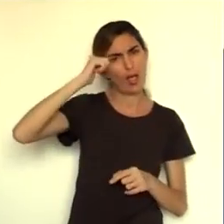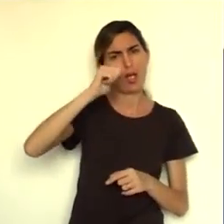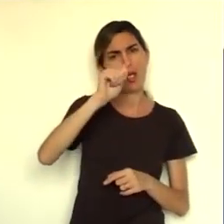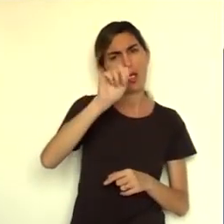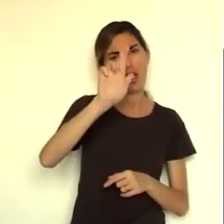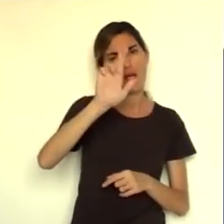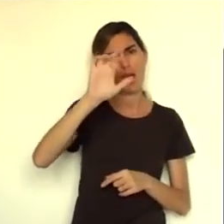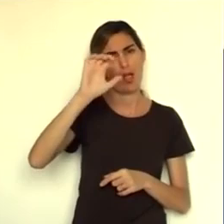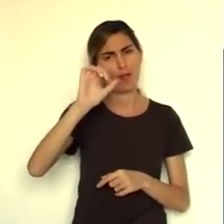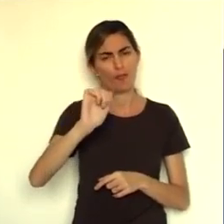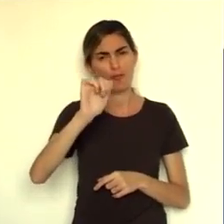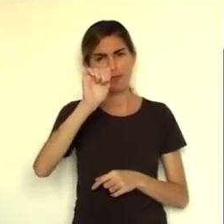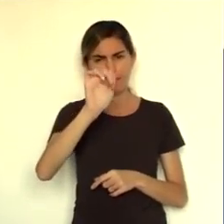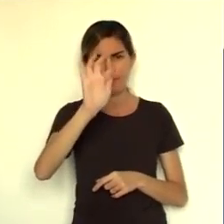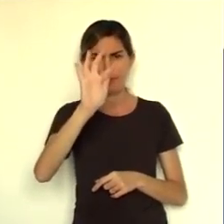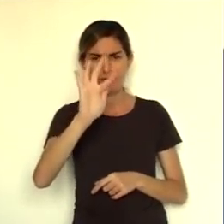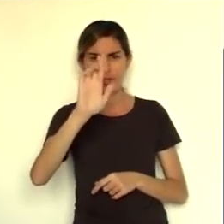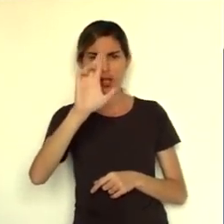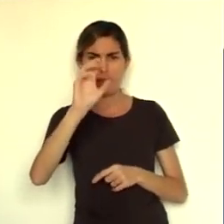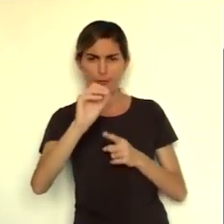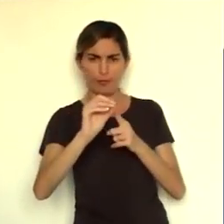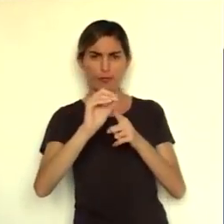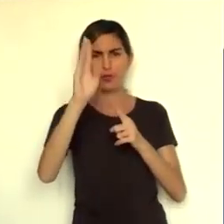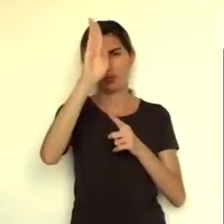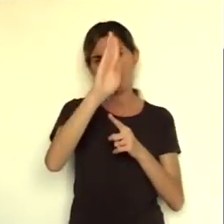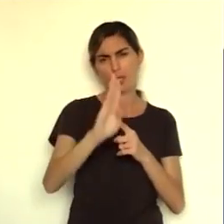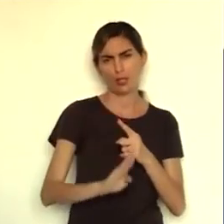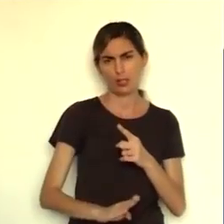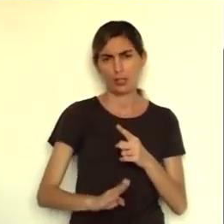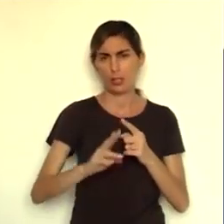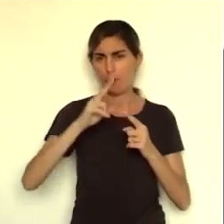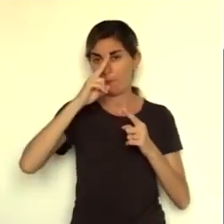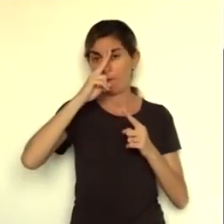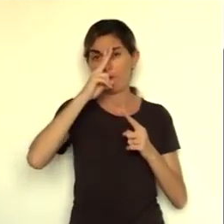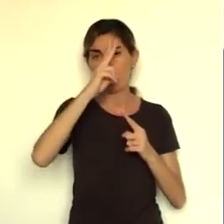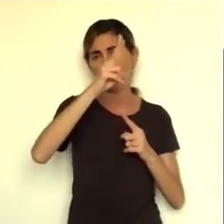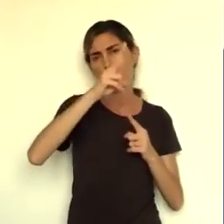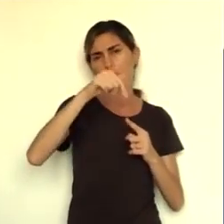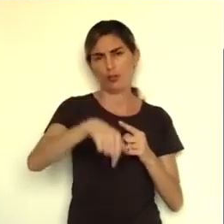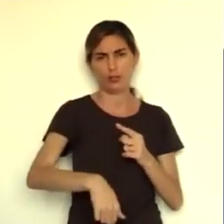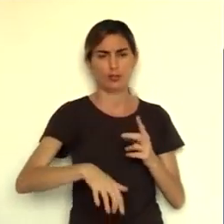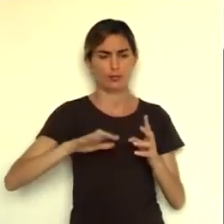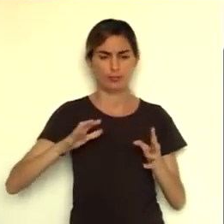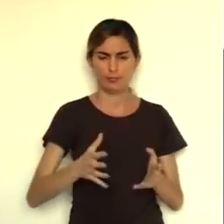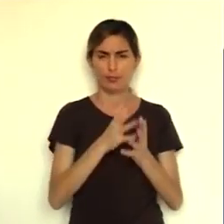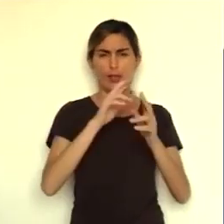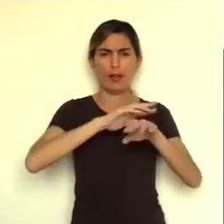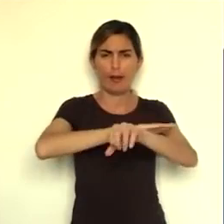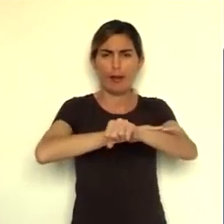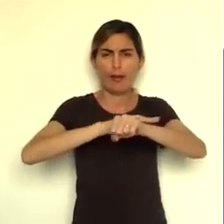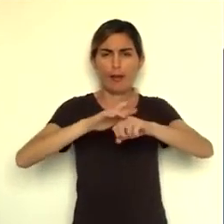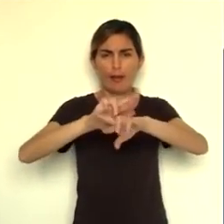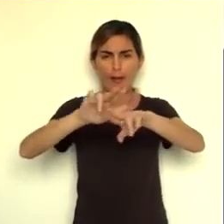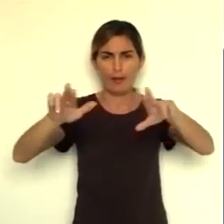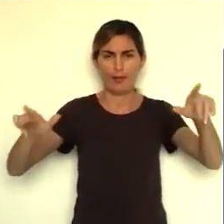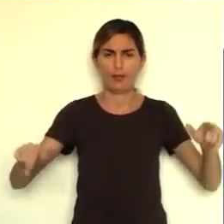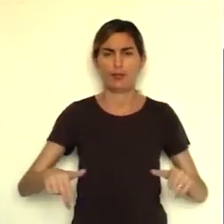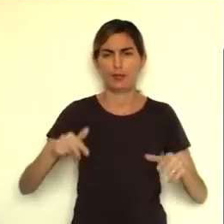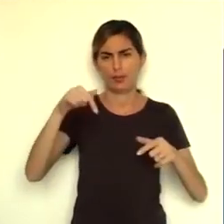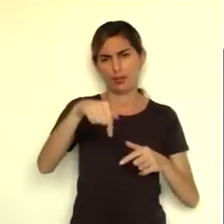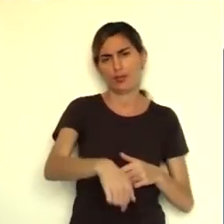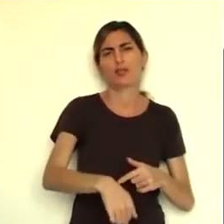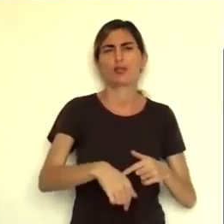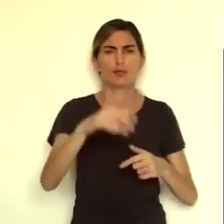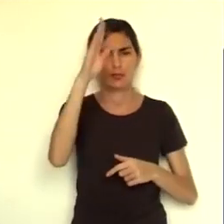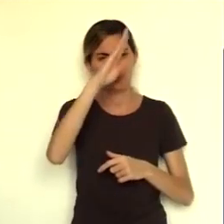aos afro-brasileiros, né? Então essa influência africana fortíssima, né, dentro dessa composição étnica, dando